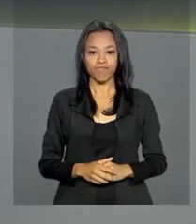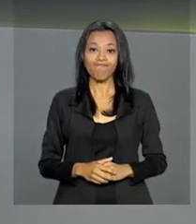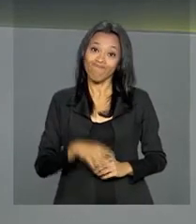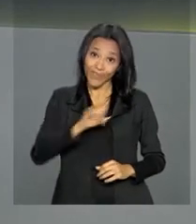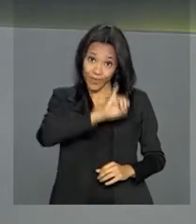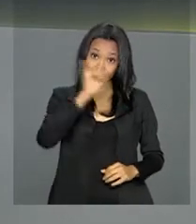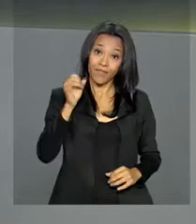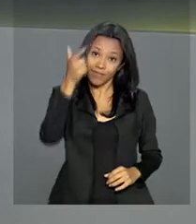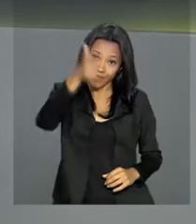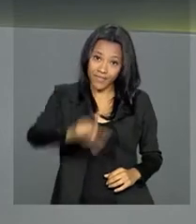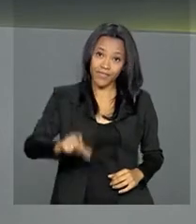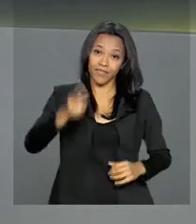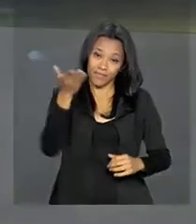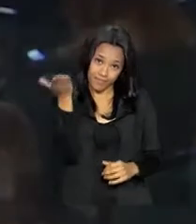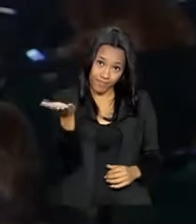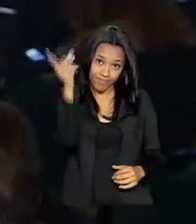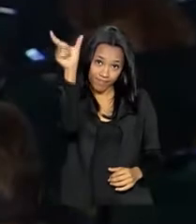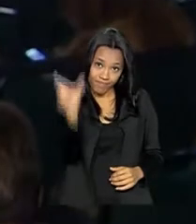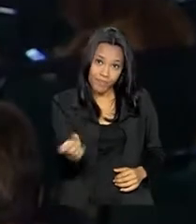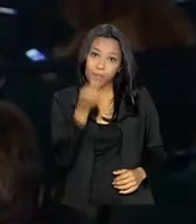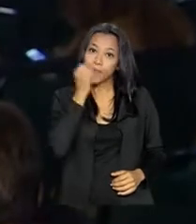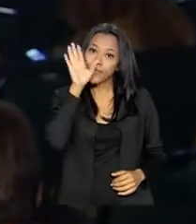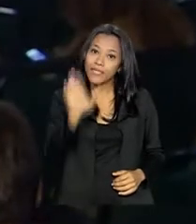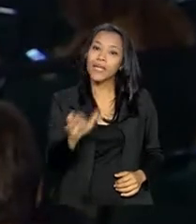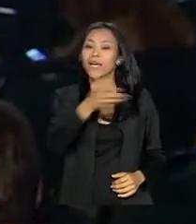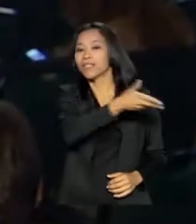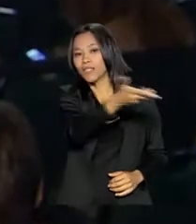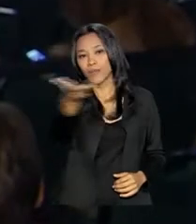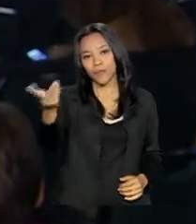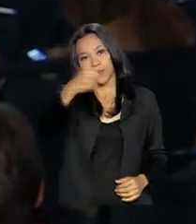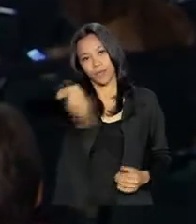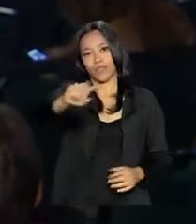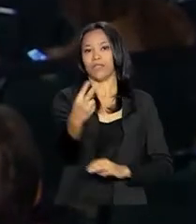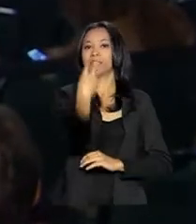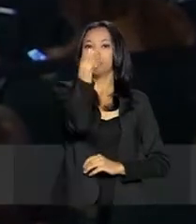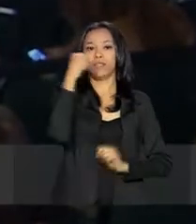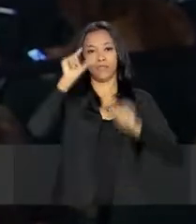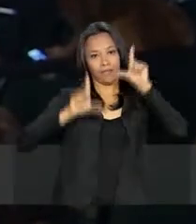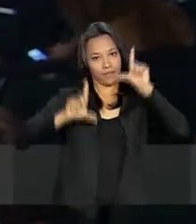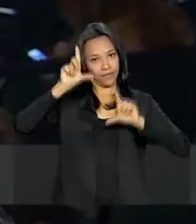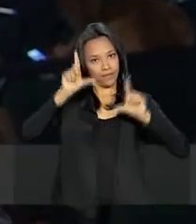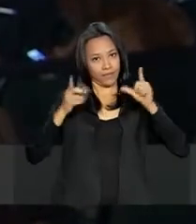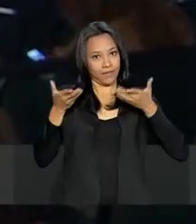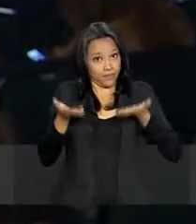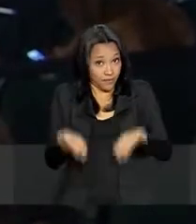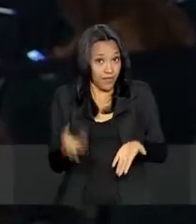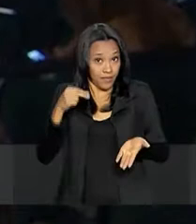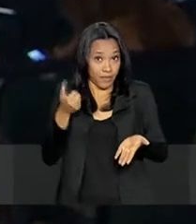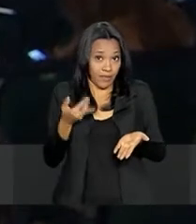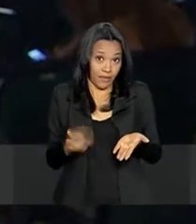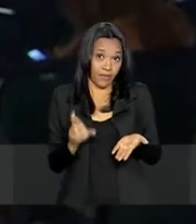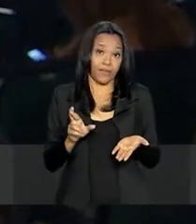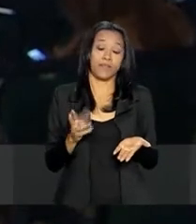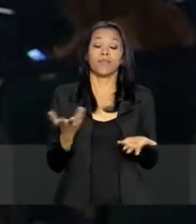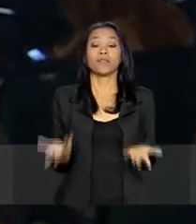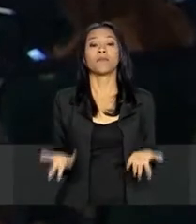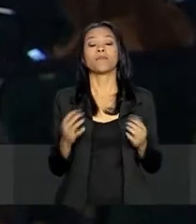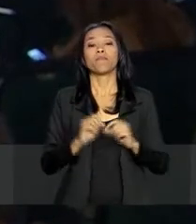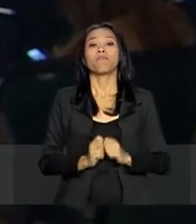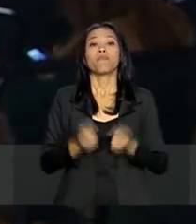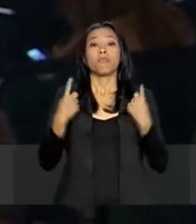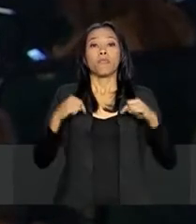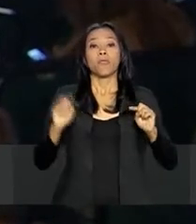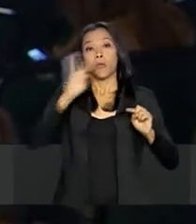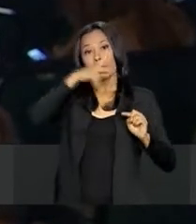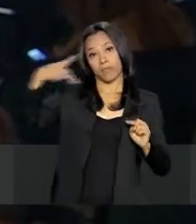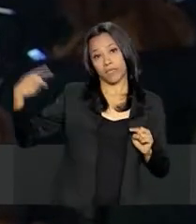Olá, Renata, mais uma vez para você. Uma boa tarde para todo mundo que está nos assistindo, assistindo a TV NBR. Olha, o presidente Michel